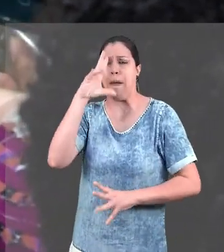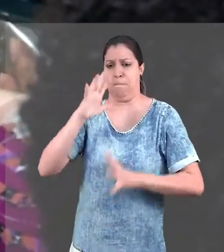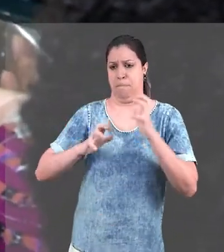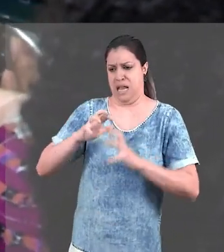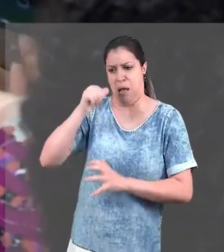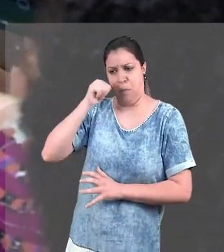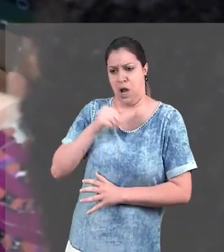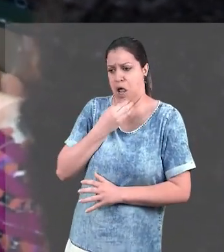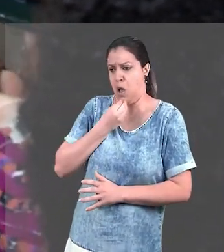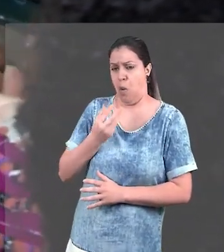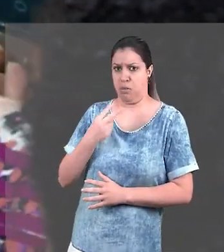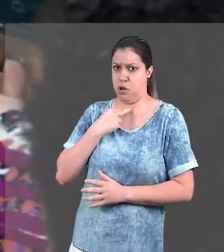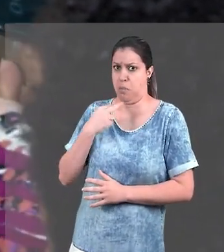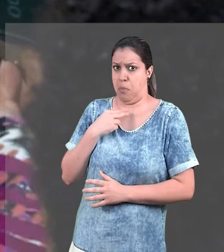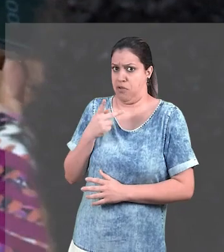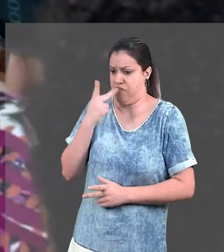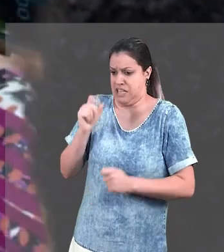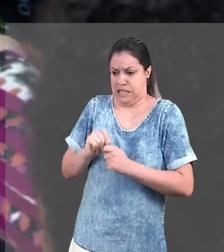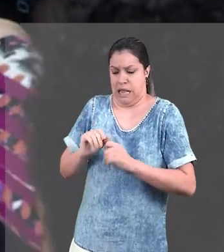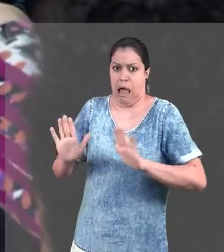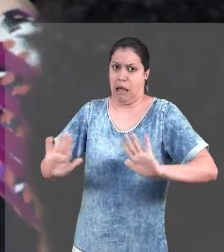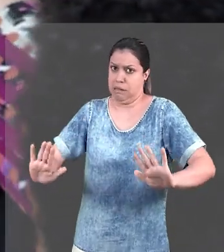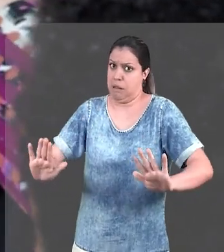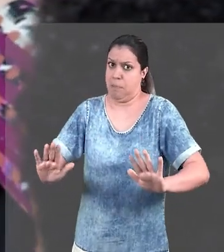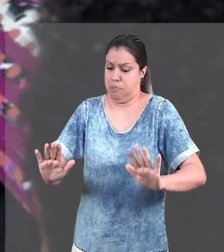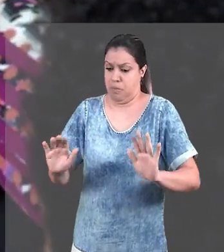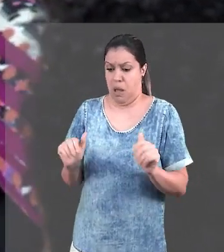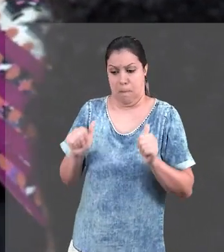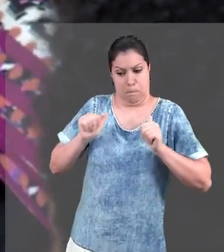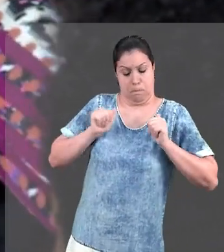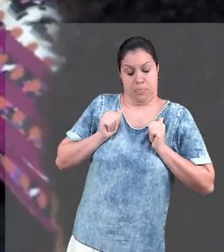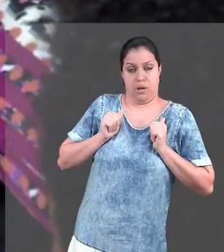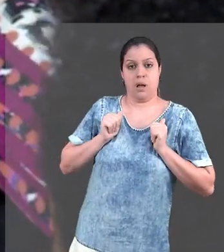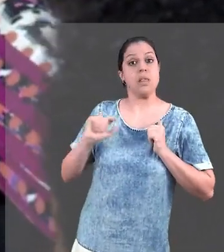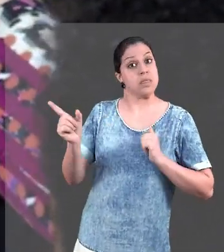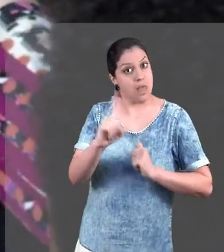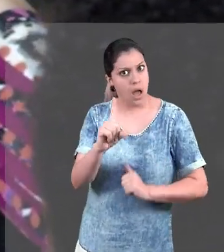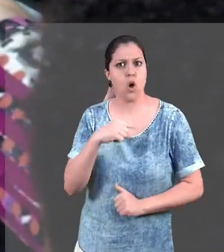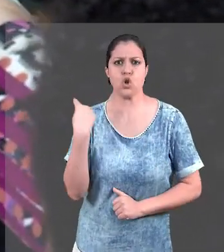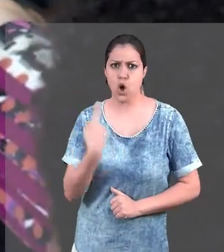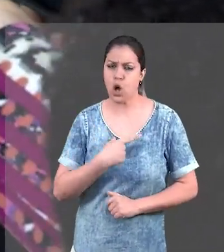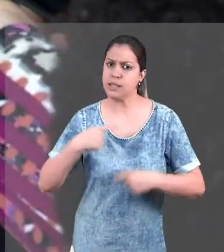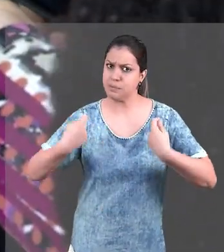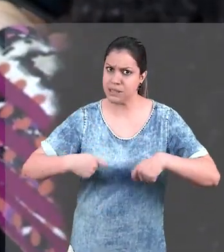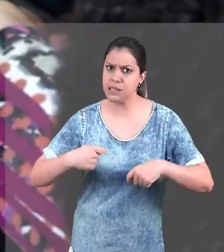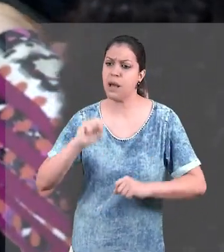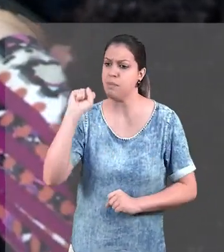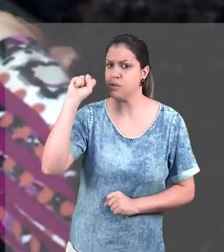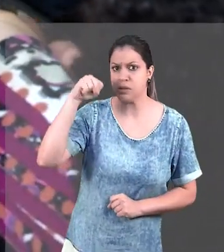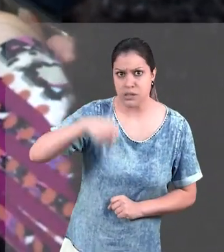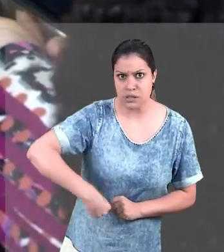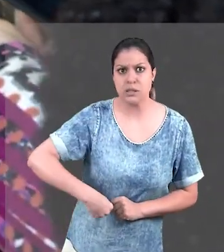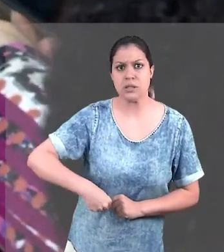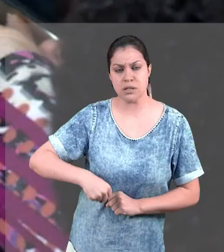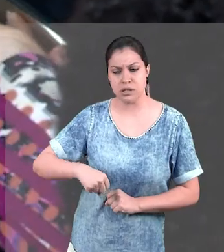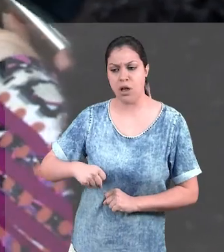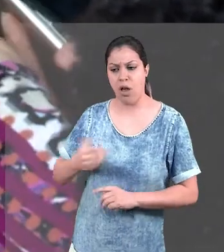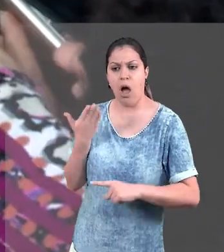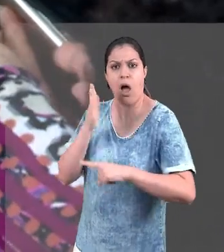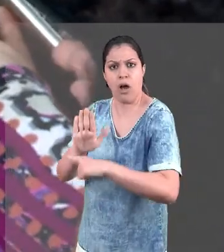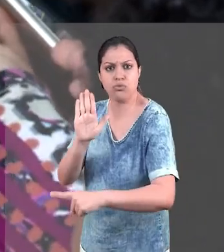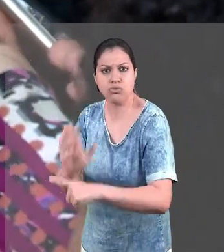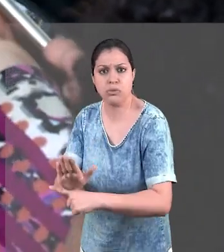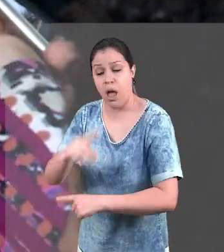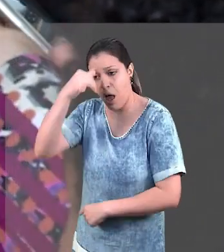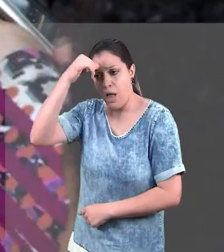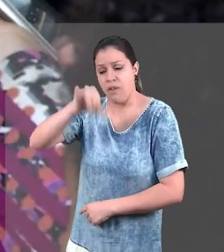marido e mulher não se mete a colher é um erro. Nós precisamos meter a colher, sim, para evitar com que as mulheres continuem sendo